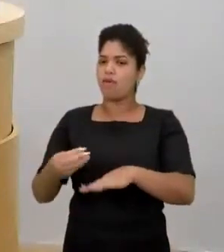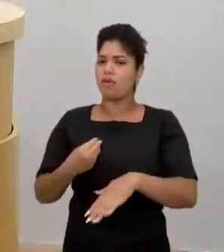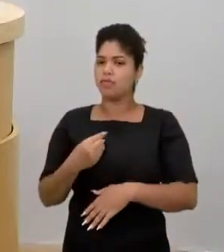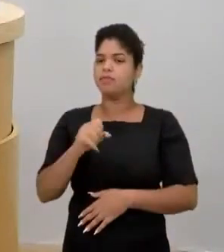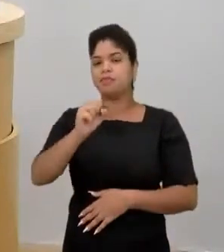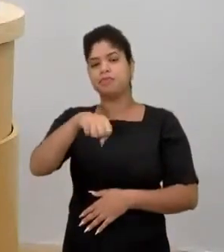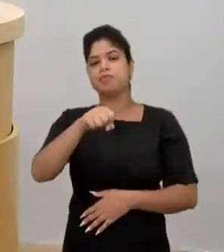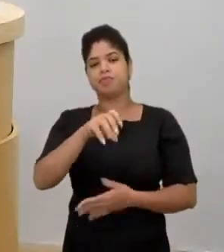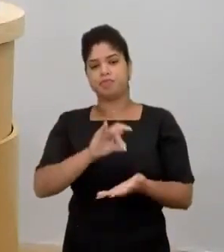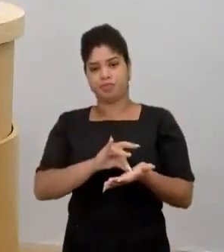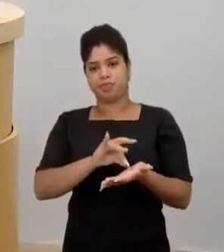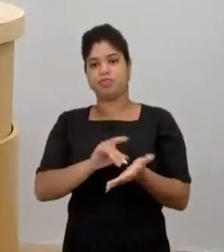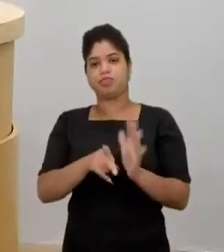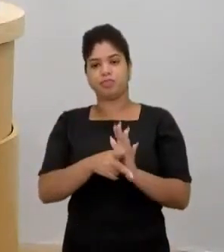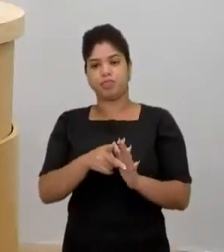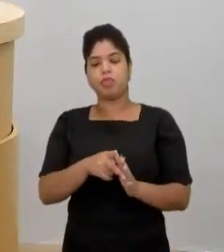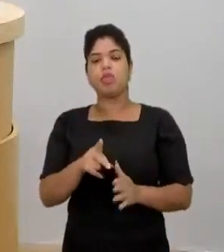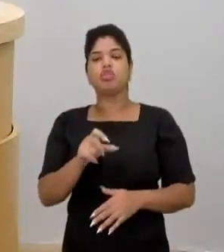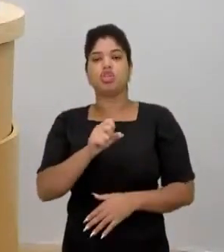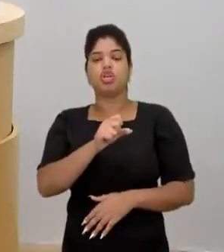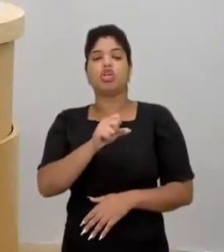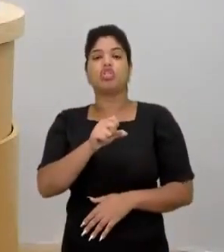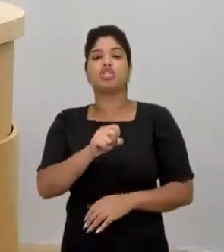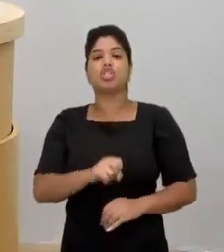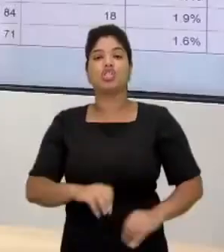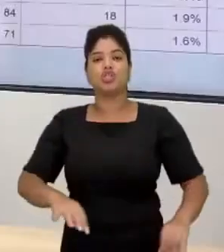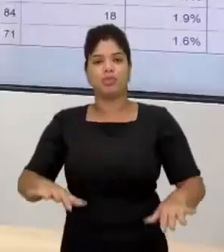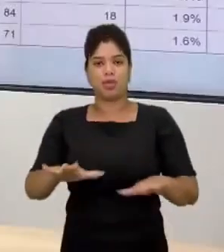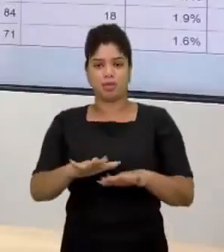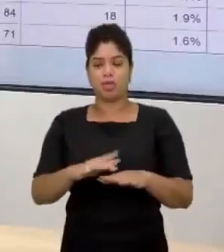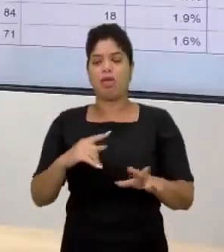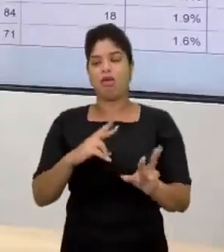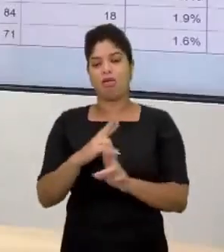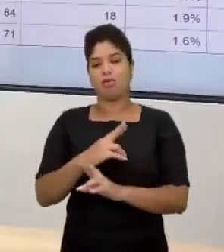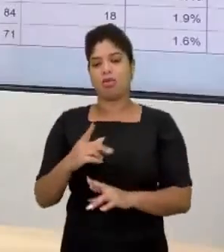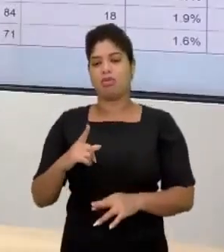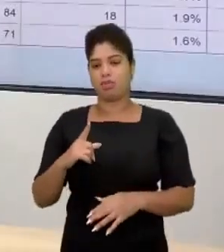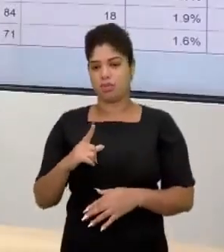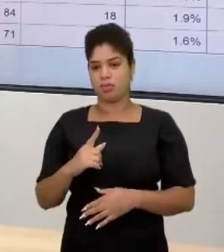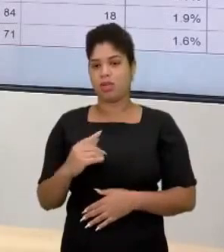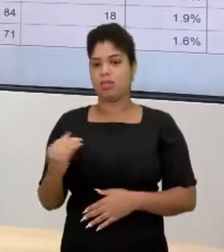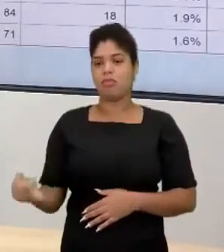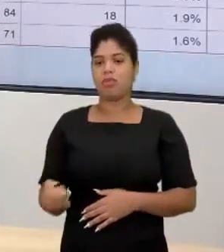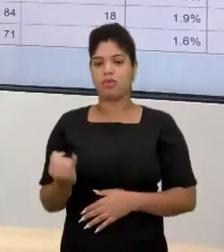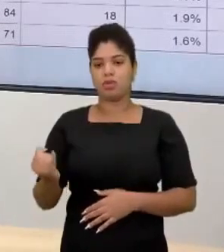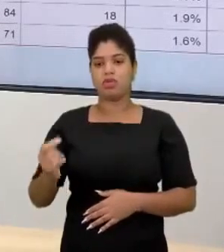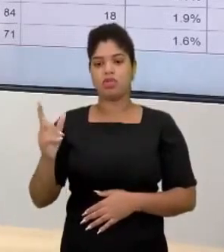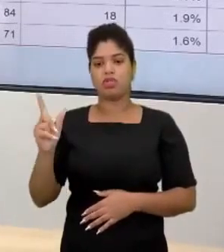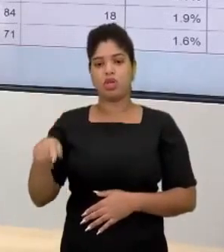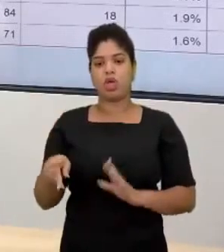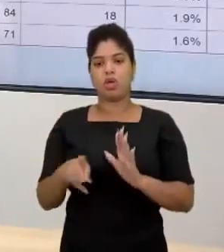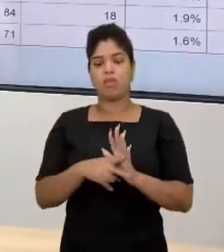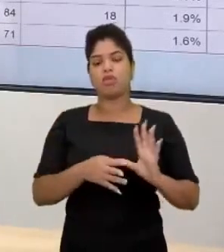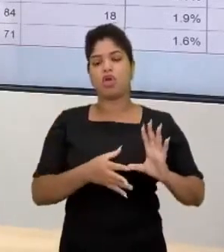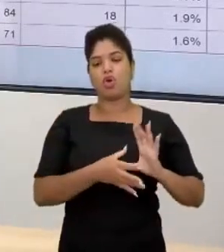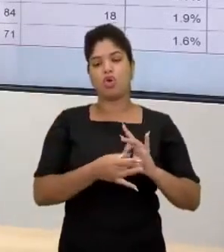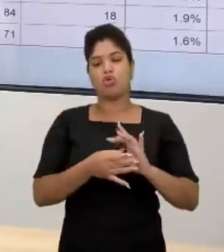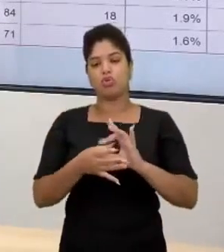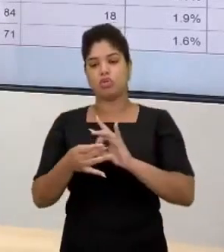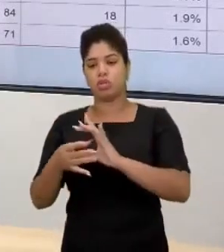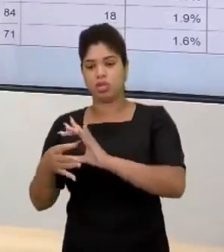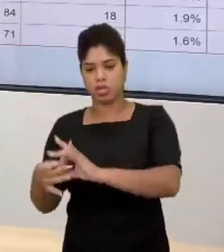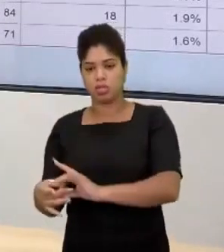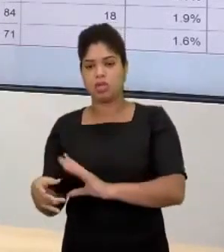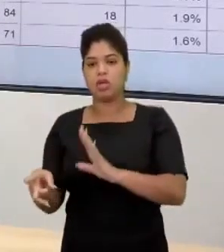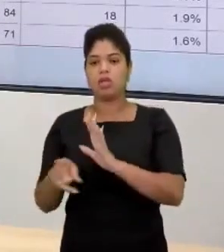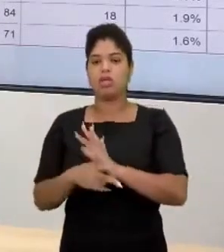solo. Foi no sexto ano de solos. É isso aí, tem muito a ver com essa relação. Então a água é muito importante, está em todo o contexto da nossa sociedade, ela